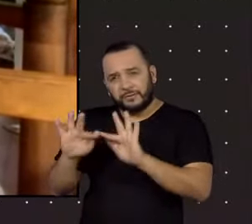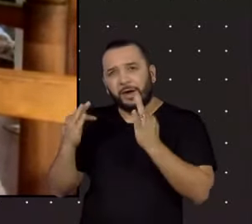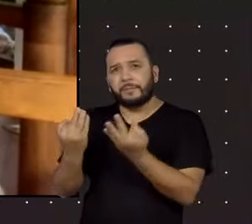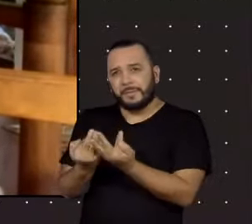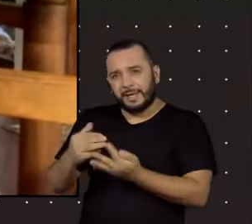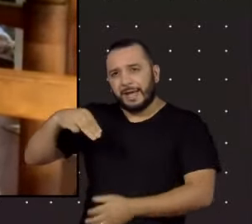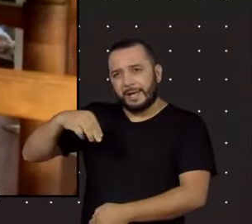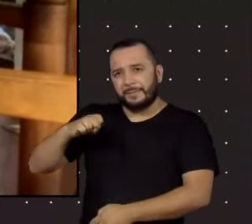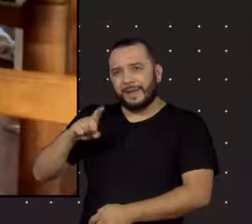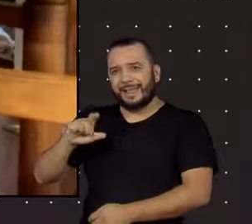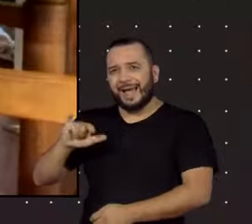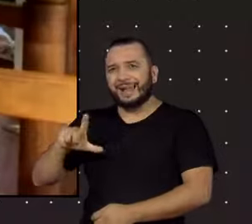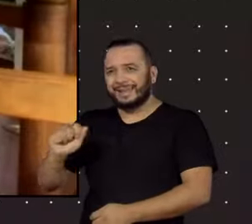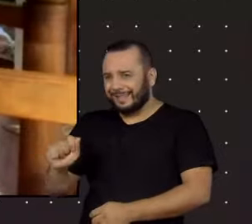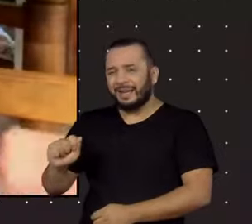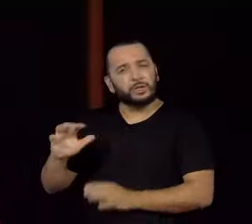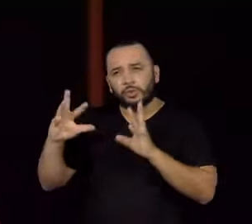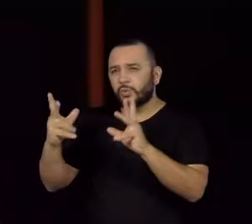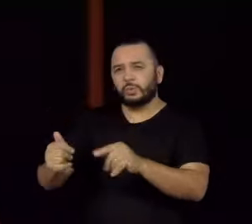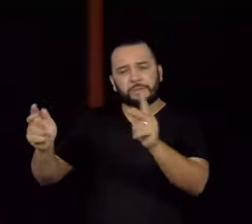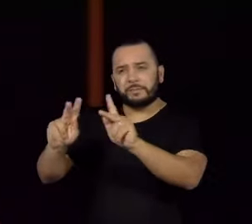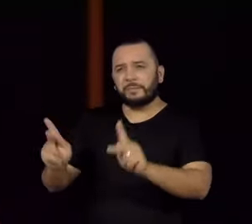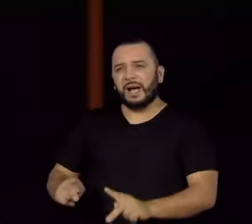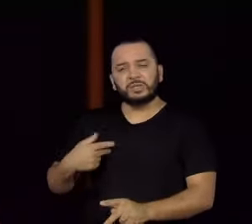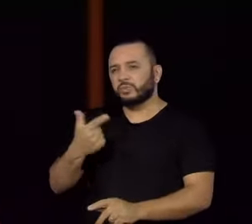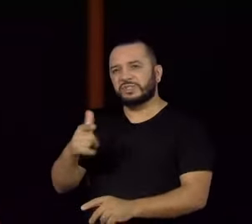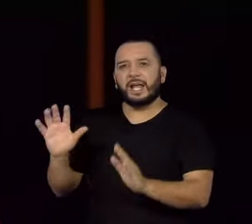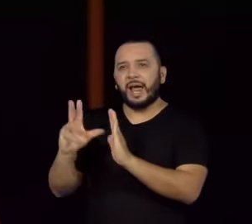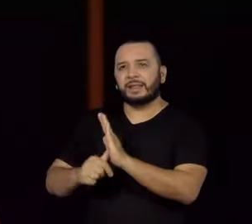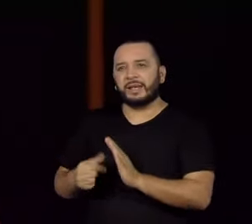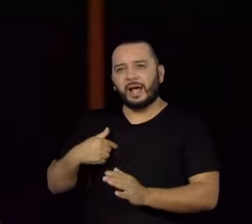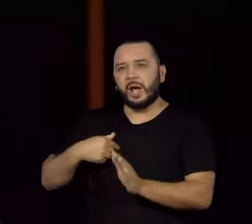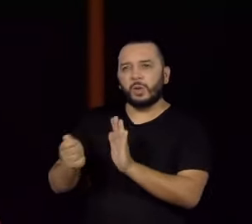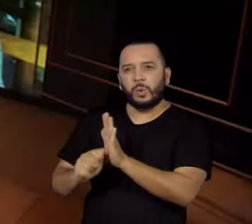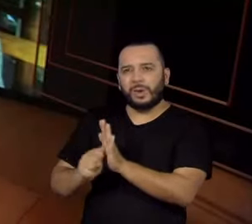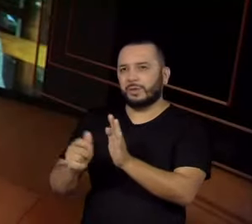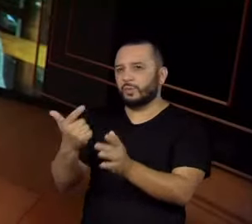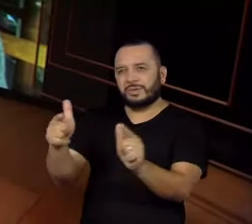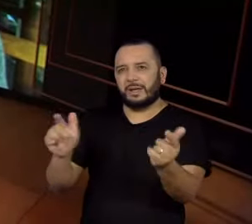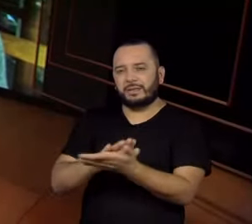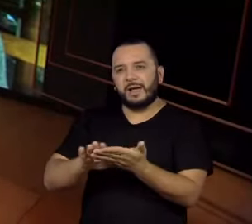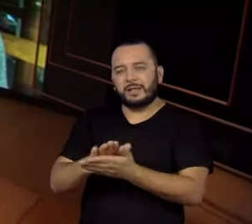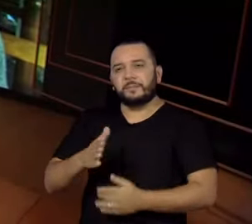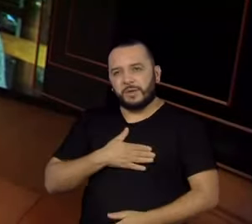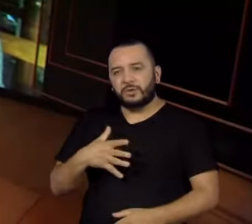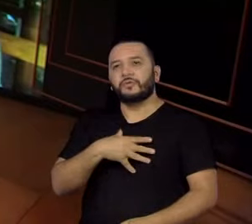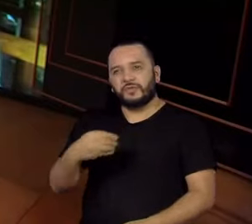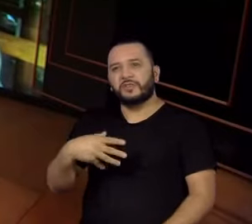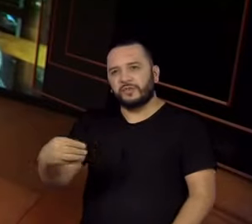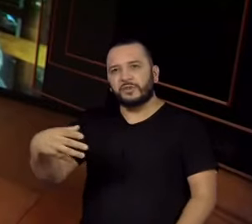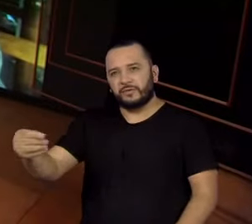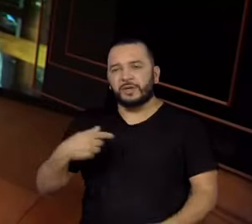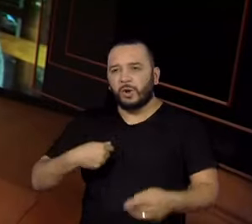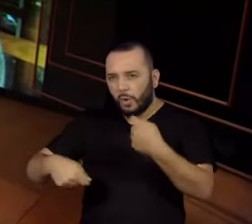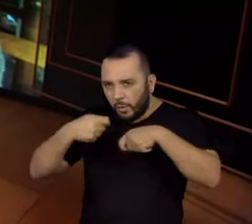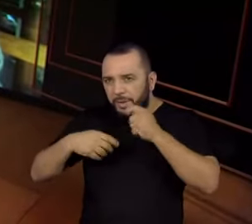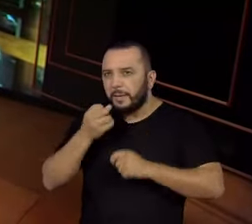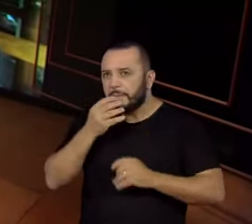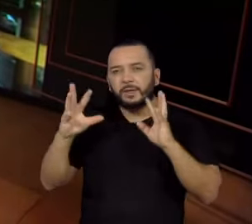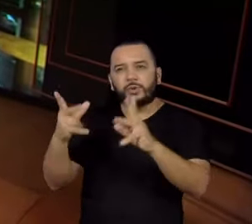Medalha. E mesmo os meus primos, que é a nossa geração também, foi muito bem educada, comia-se muito bem em casa, todo mundo